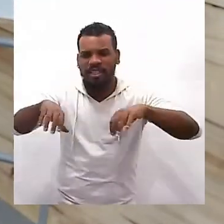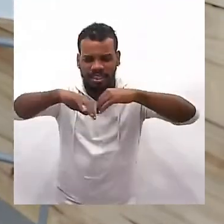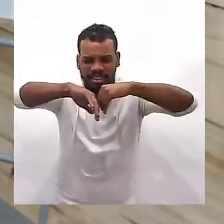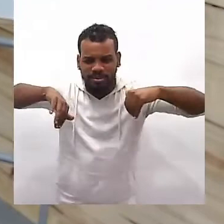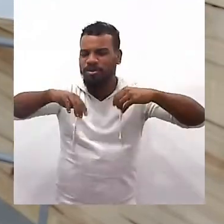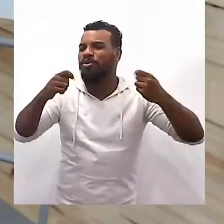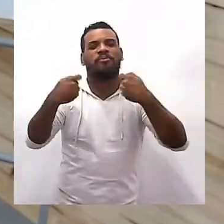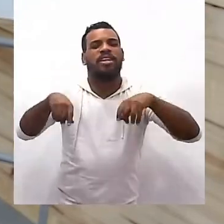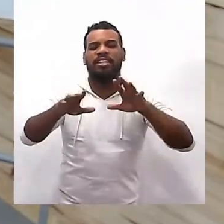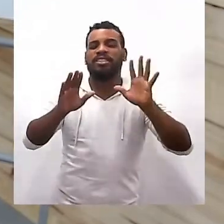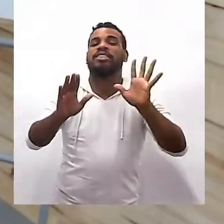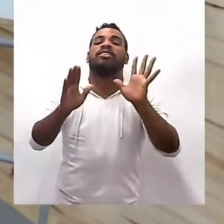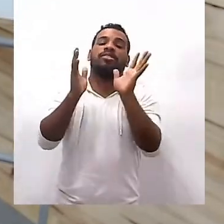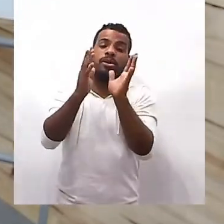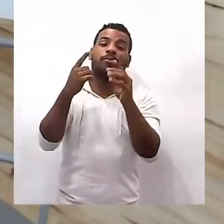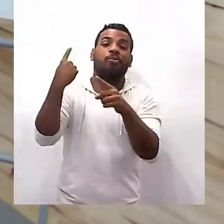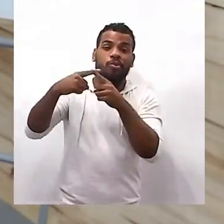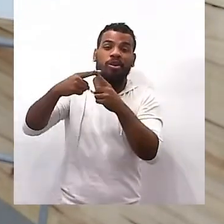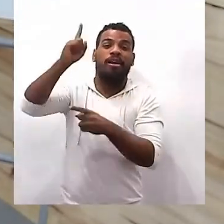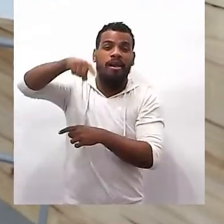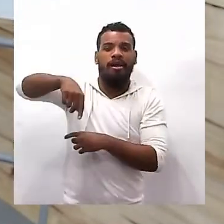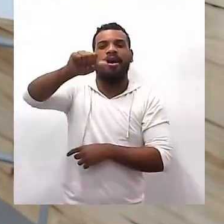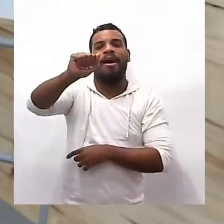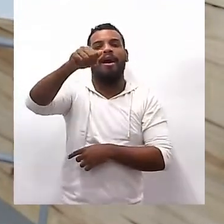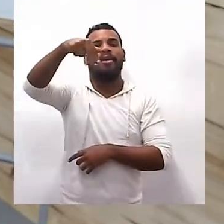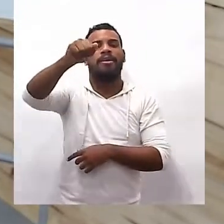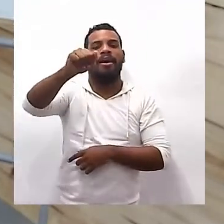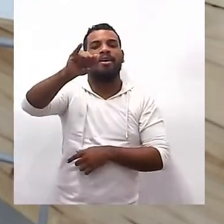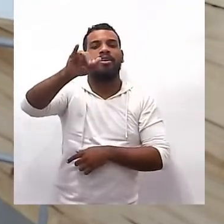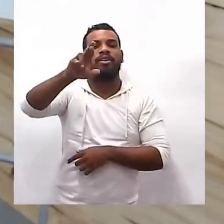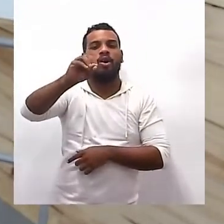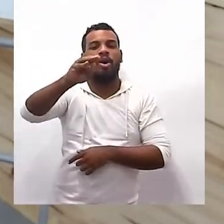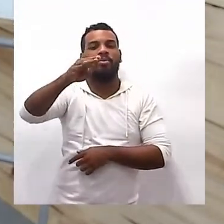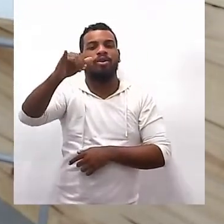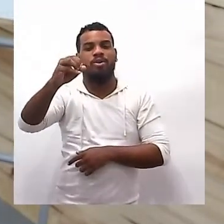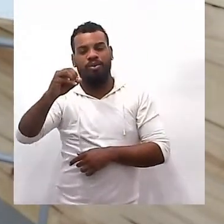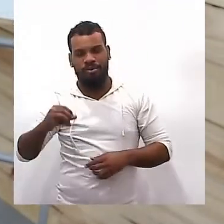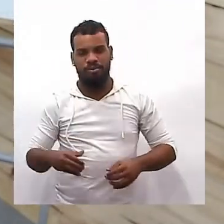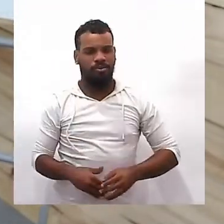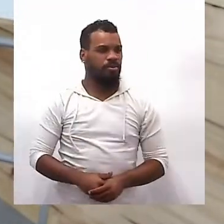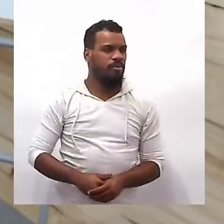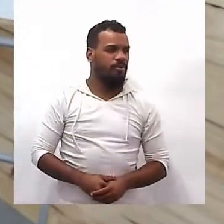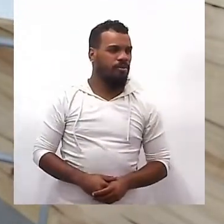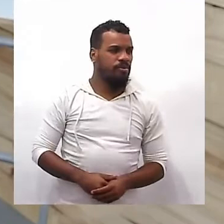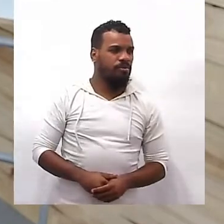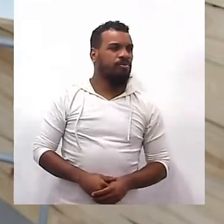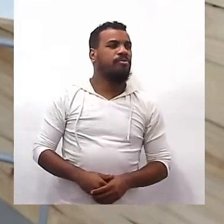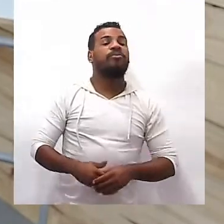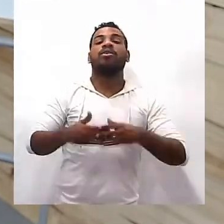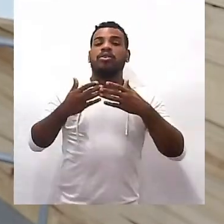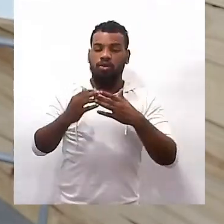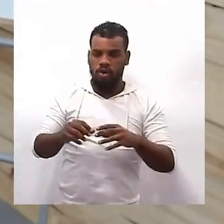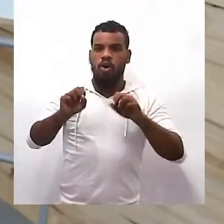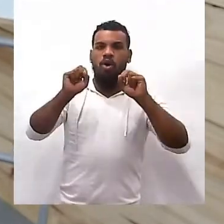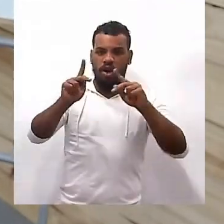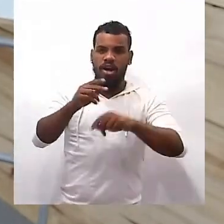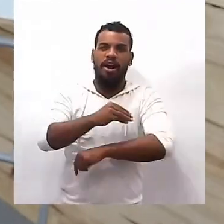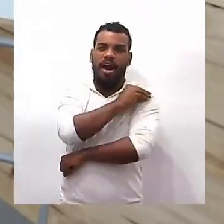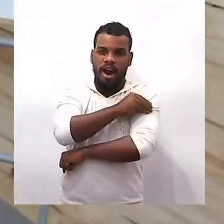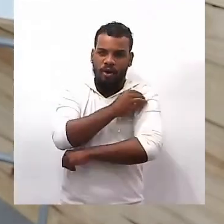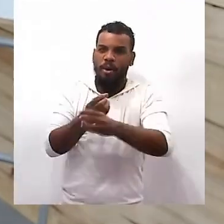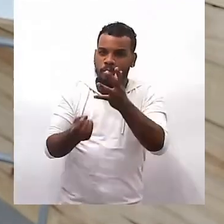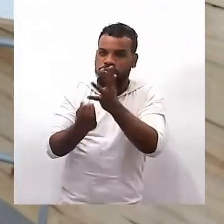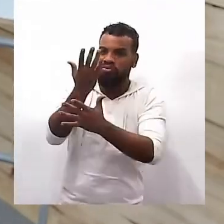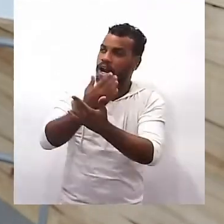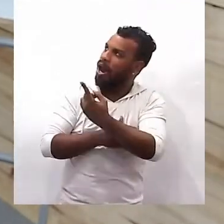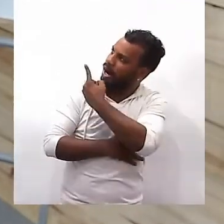significa que é um processo anaeróbio. Beleza? Tranquilo? Então, agora eu mostrei a vocês como produz o álcool. Aí vamos voltar para a